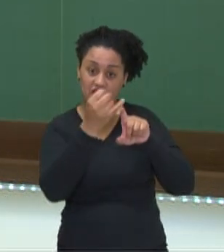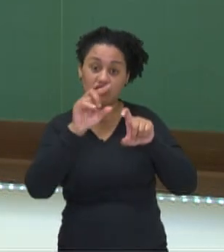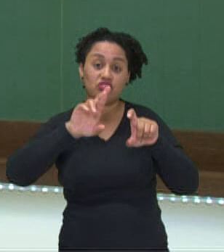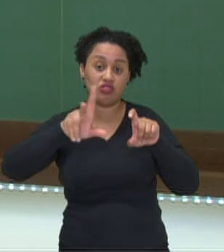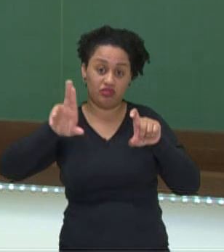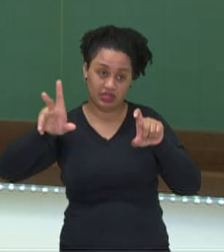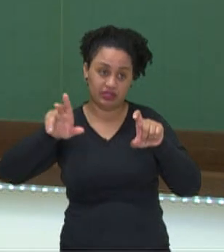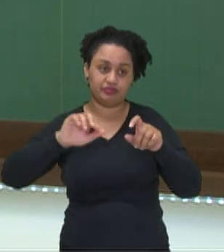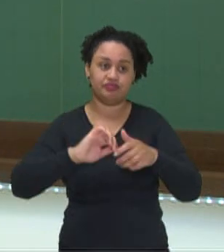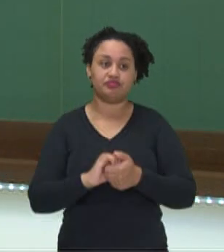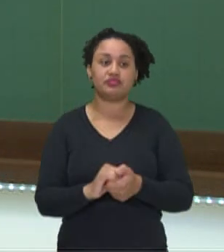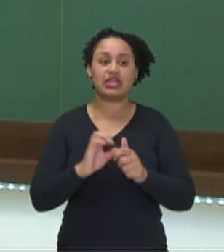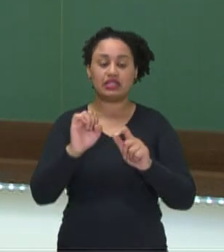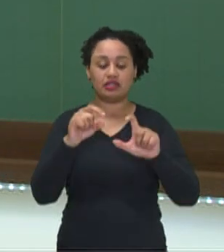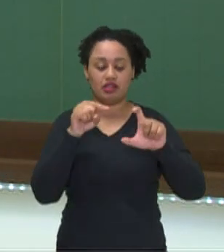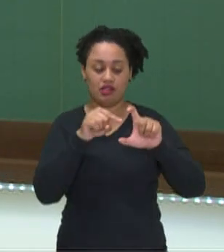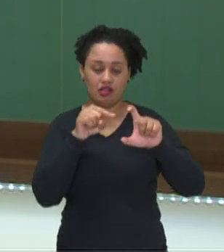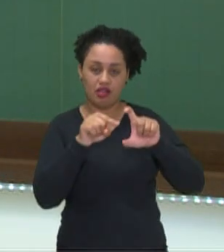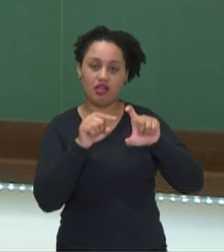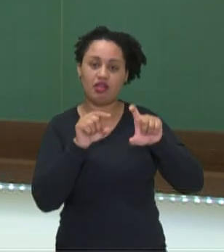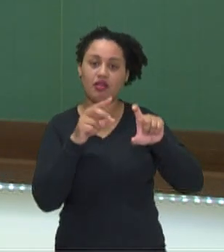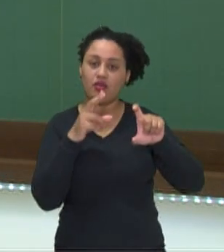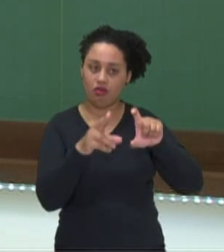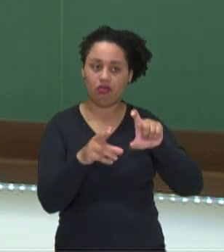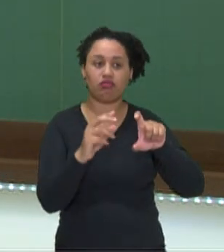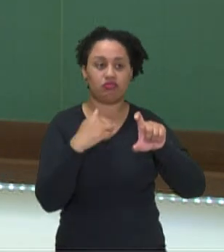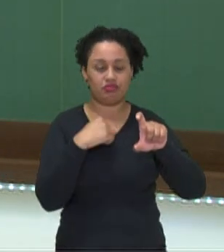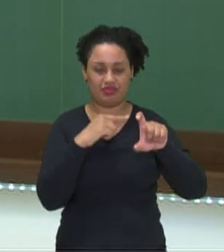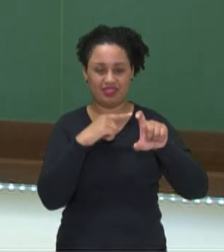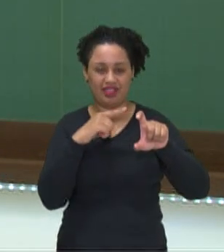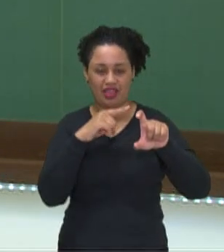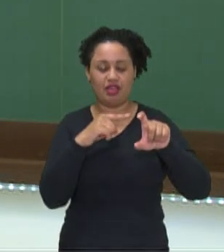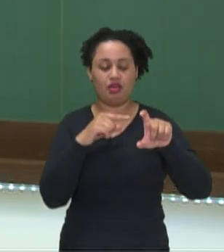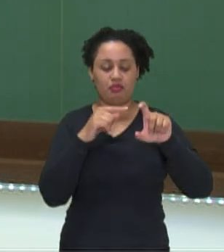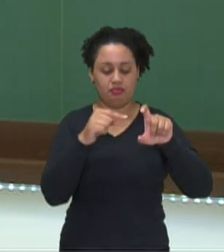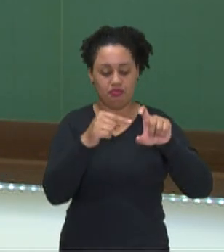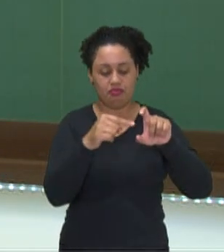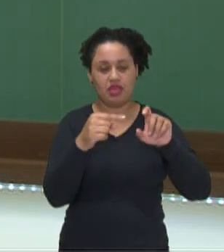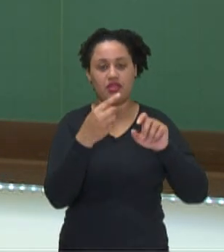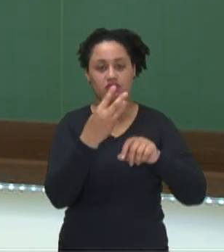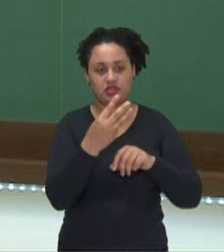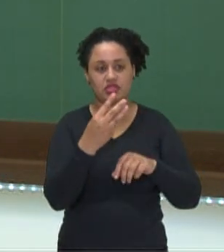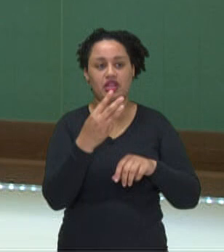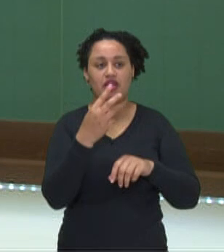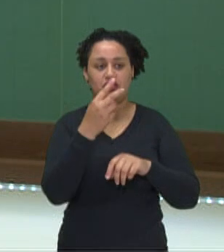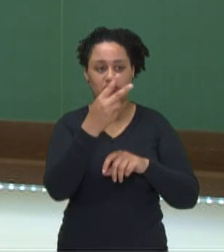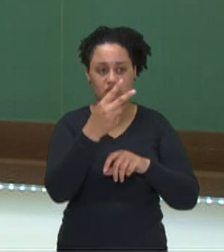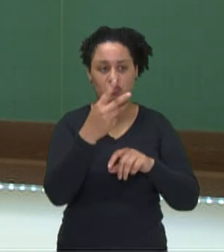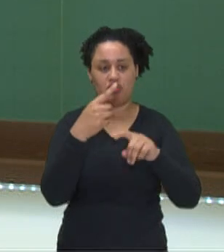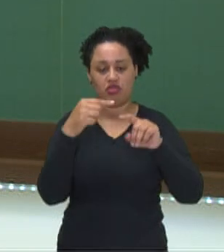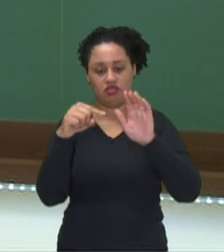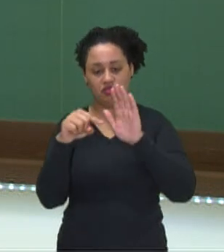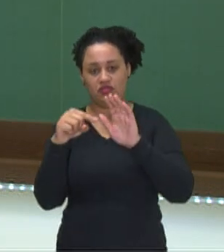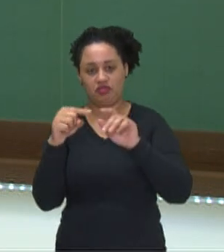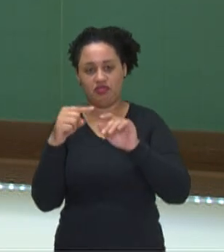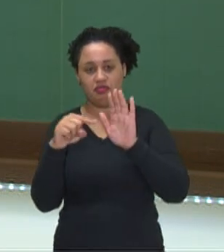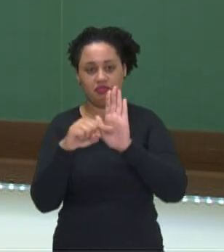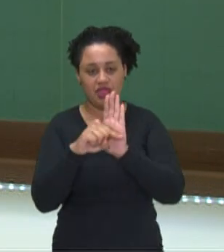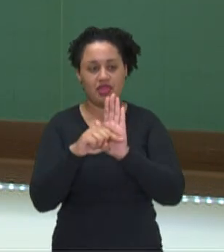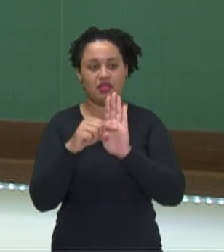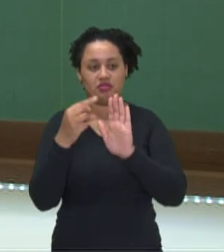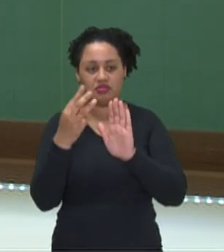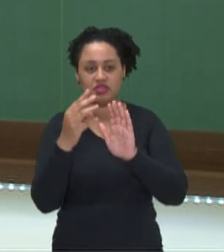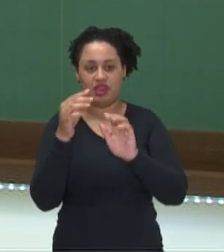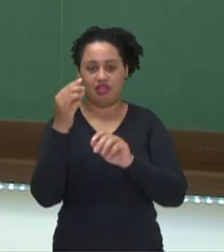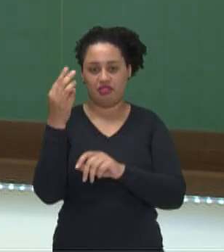potências de mesma base, assim como temos aqui, menos 3 elevado a 2 vezes menos 3 elevado à